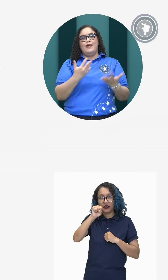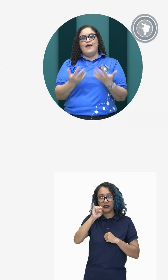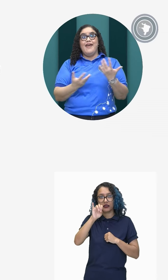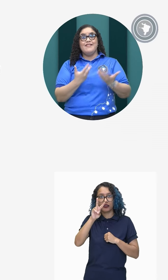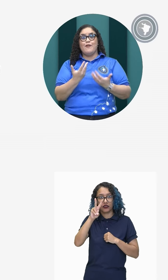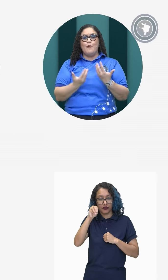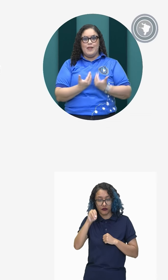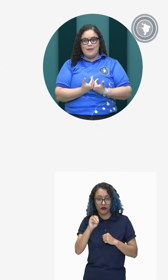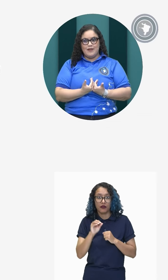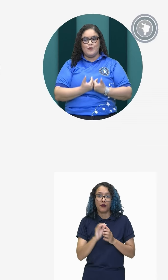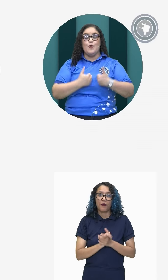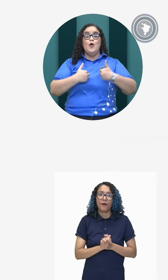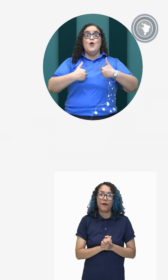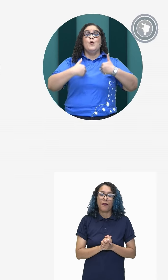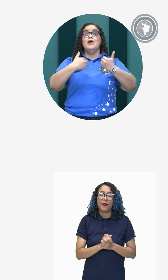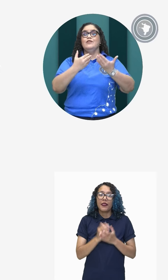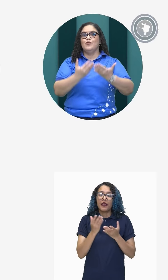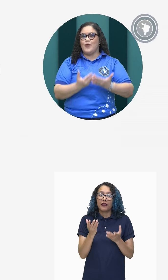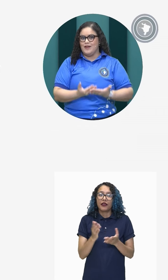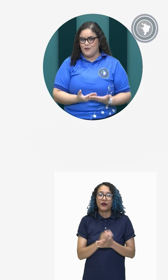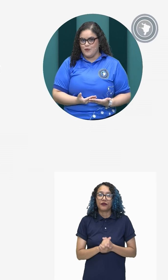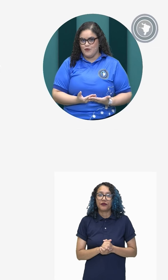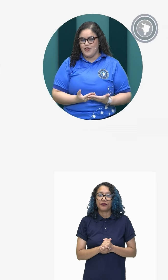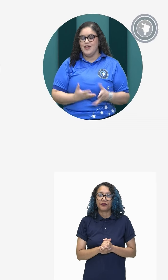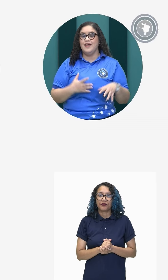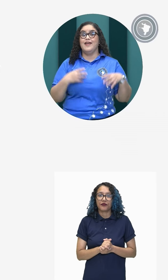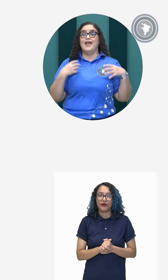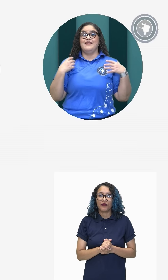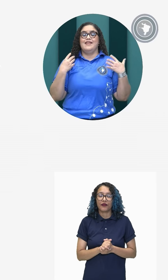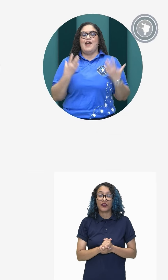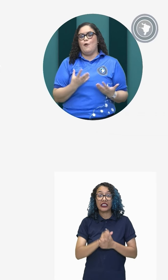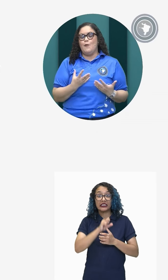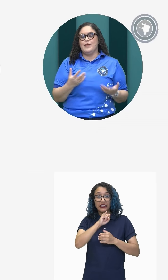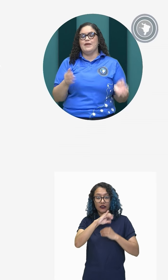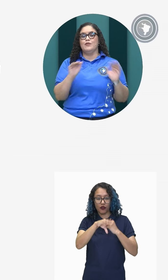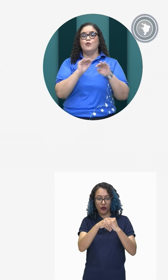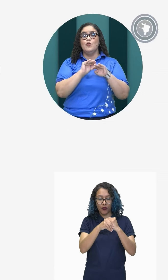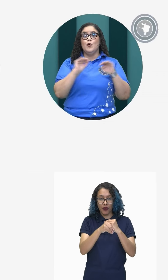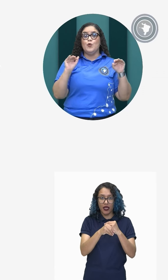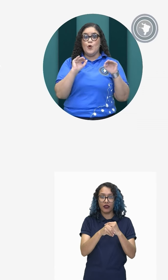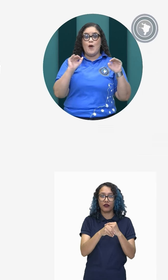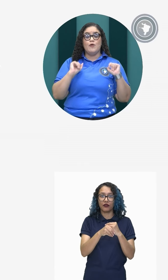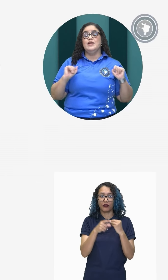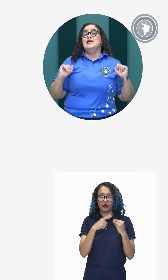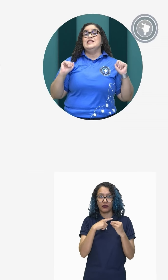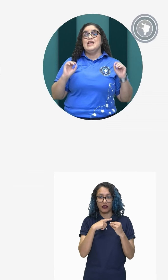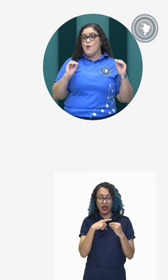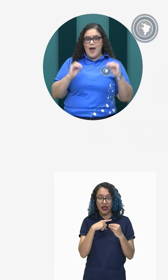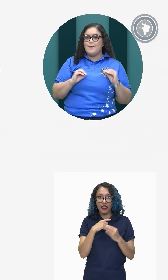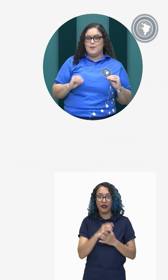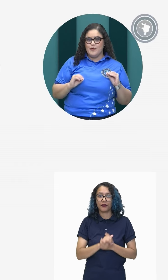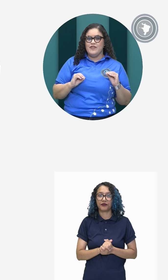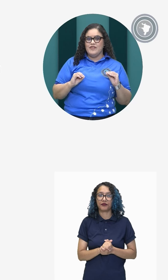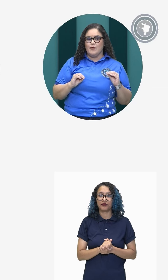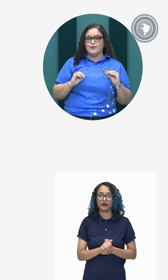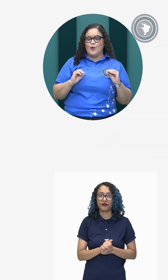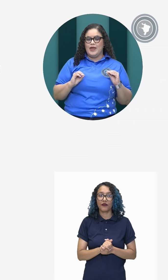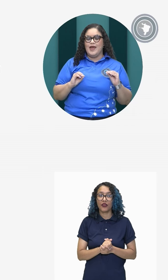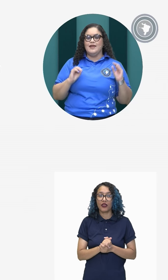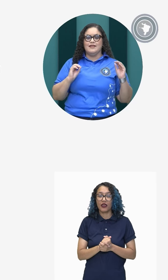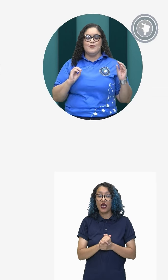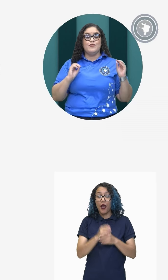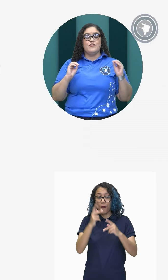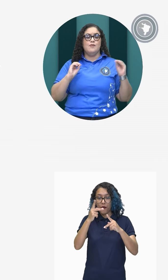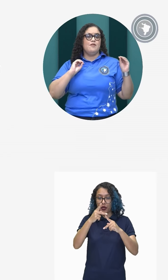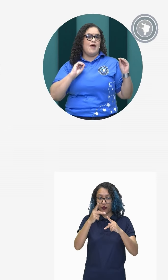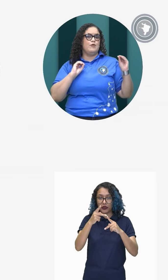é porque esse complemento, quando ele surgir, ele será um complemento no qual não há preposição,